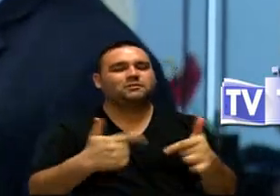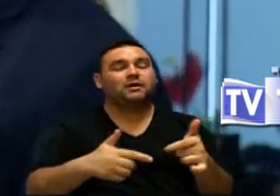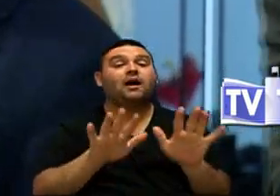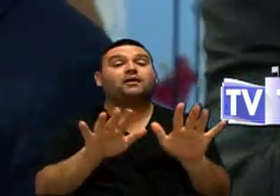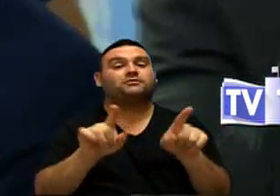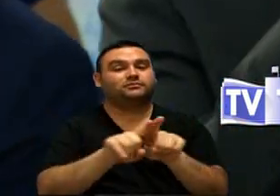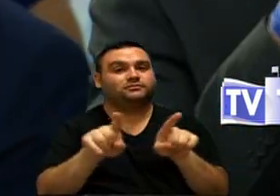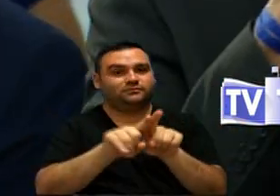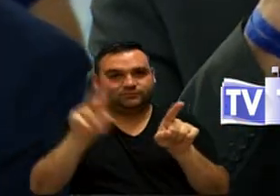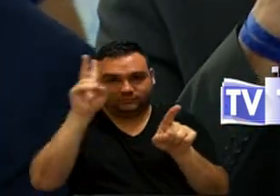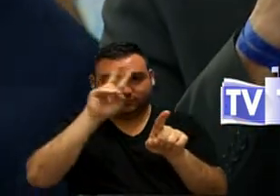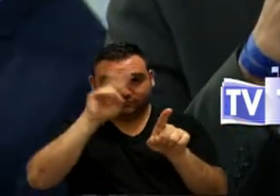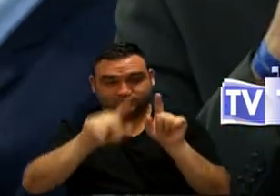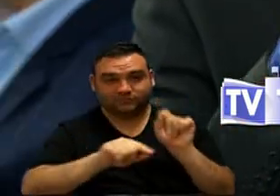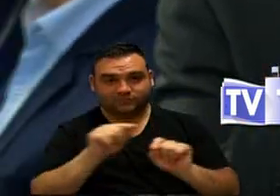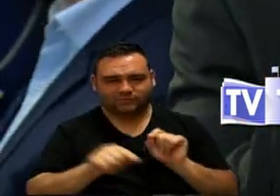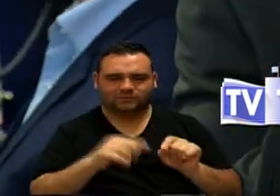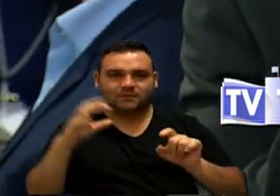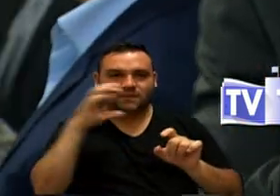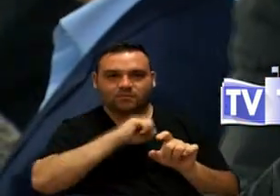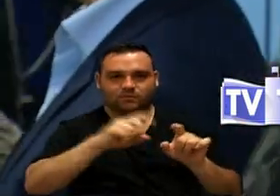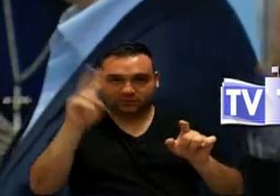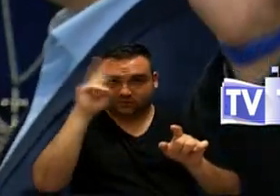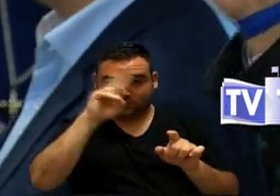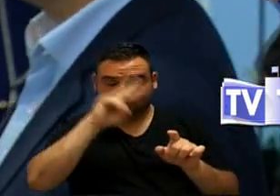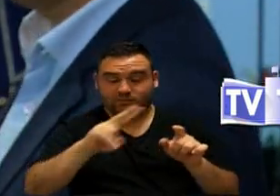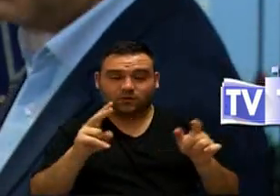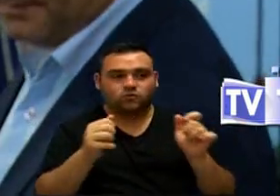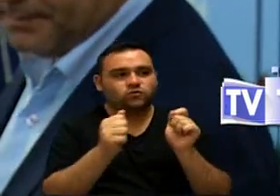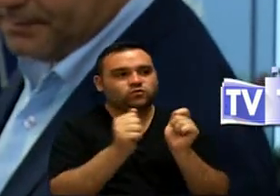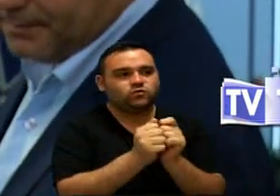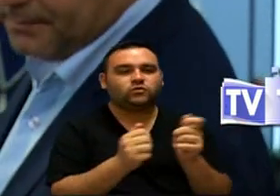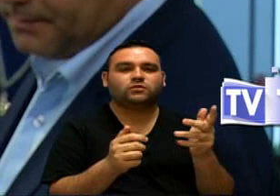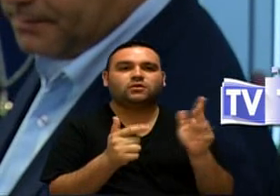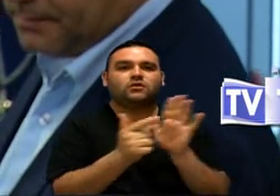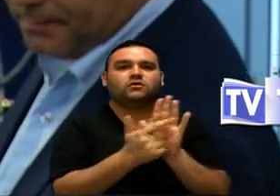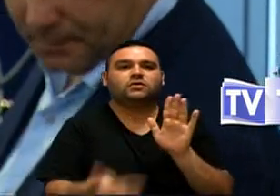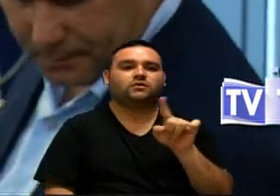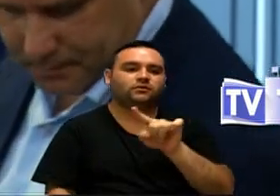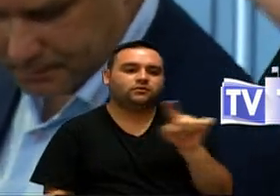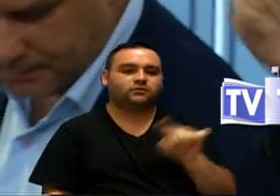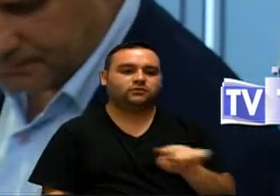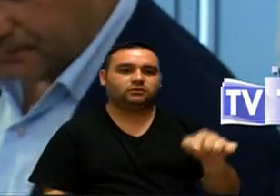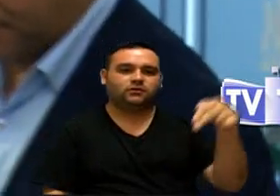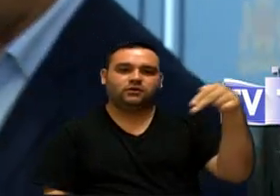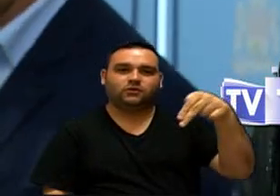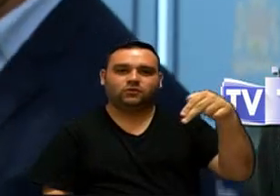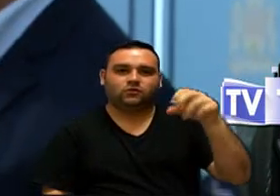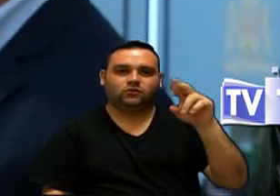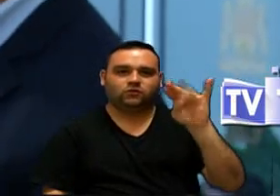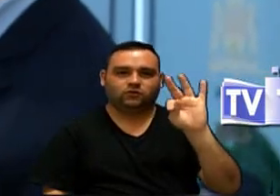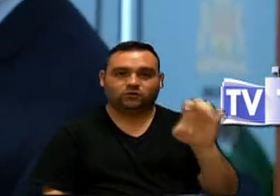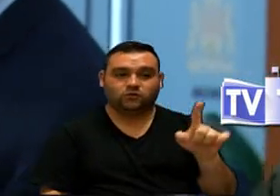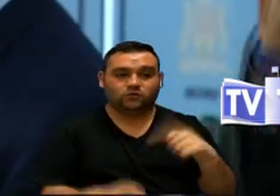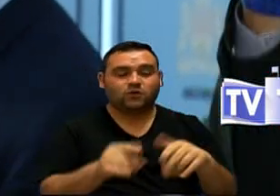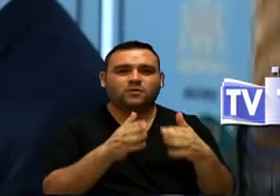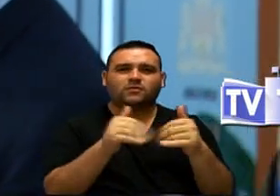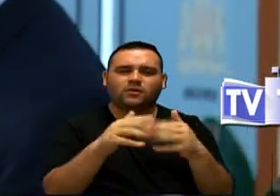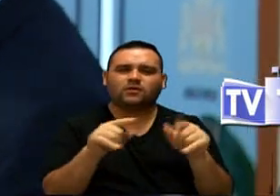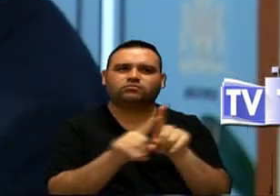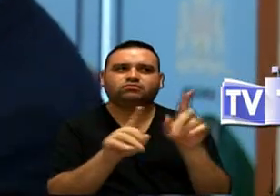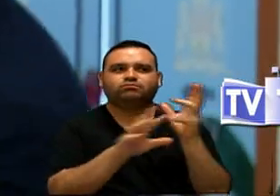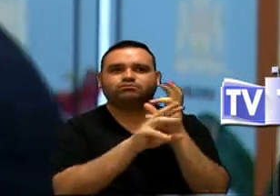Ah, lembrando rapidamente aqui, que junto com o Jornal Zenorte, estamos aí cobrando,